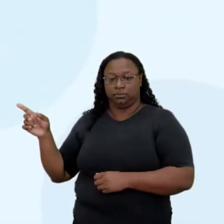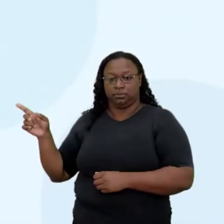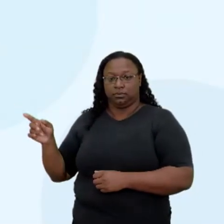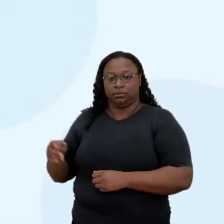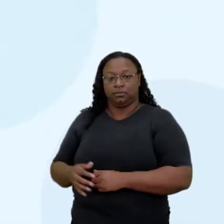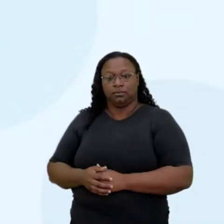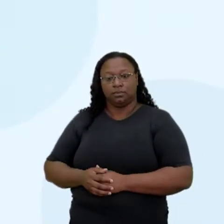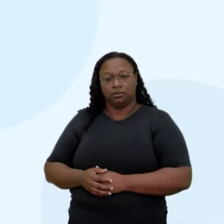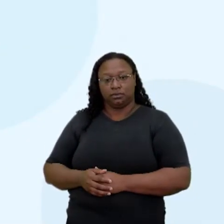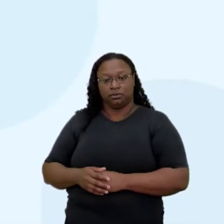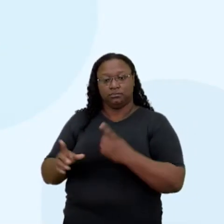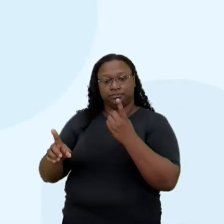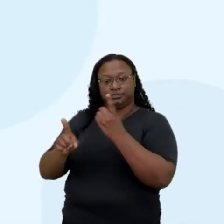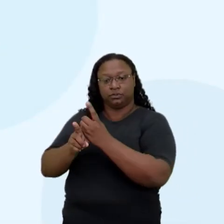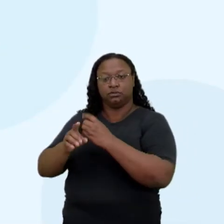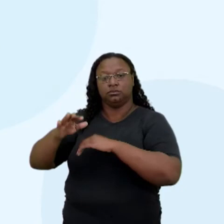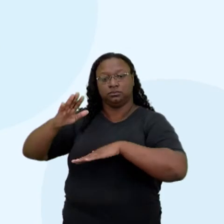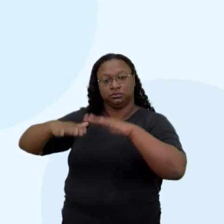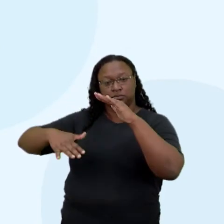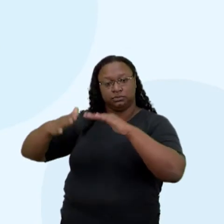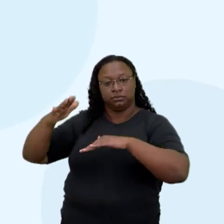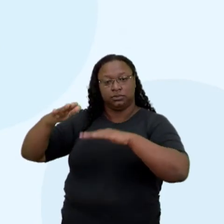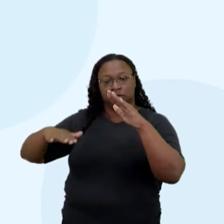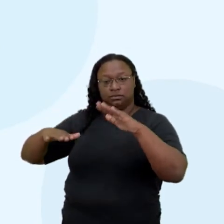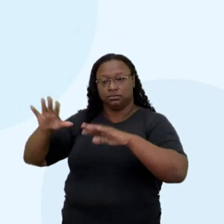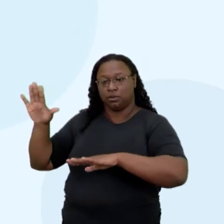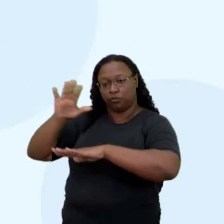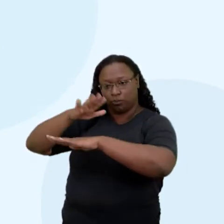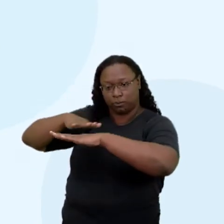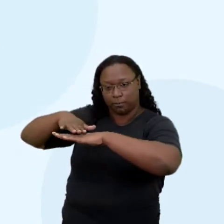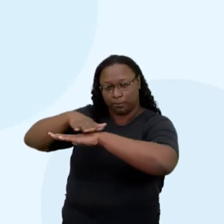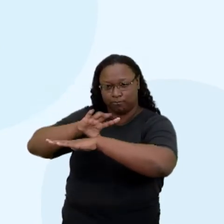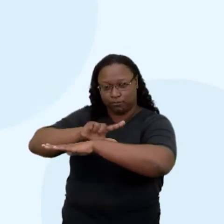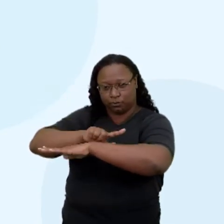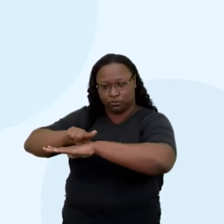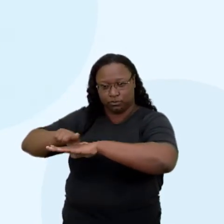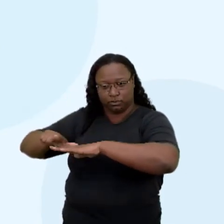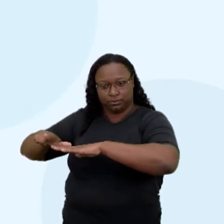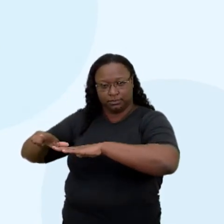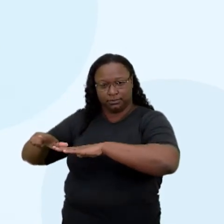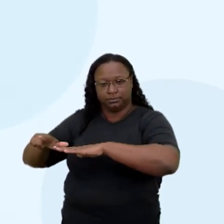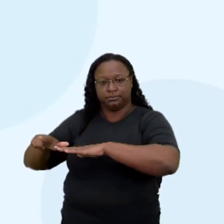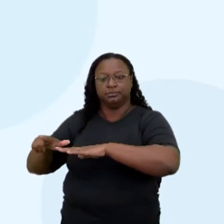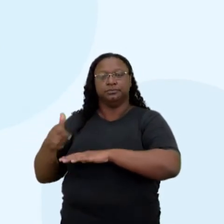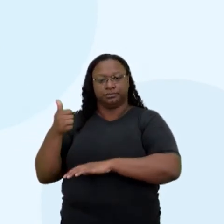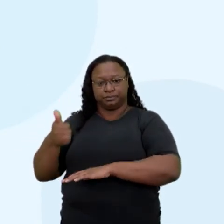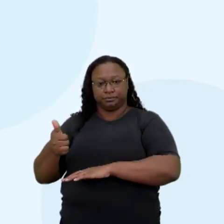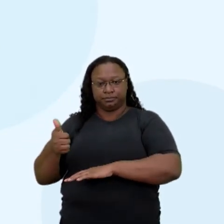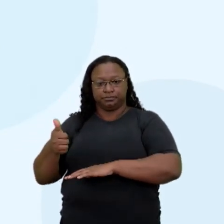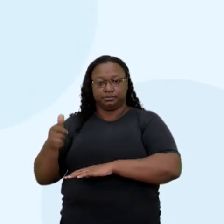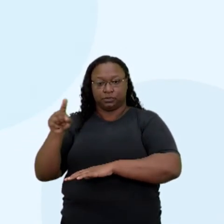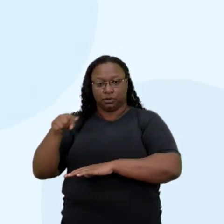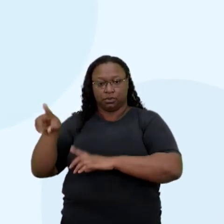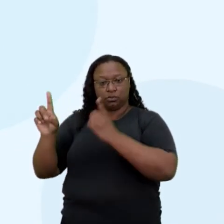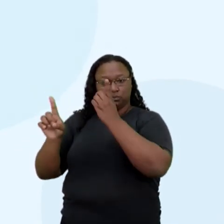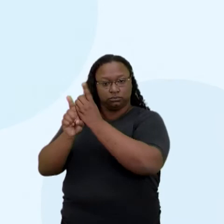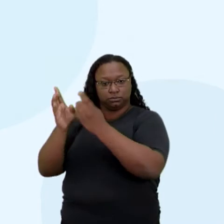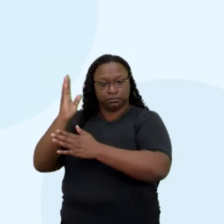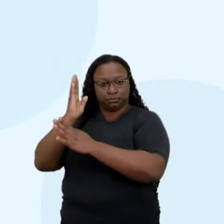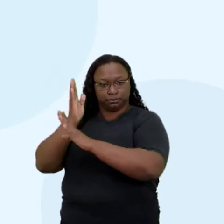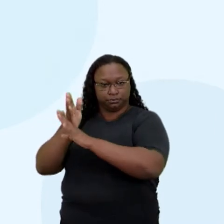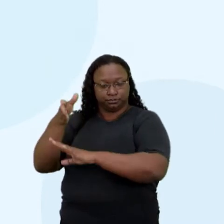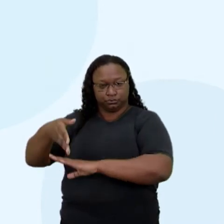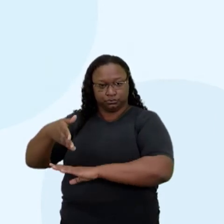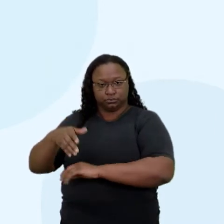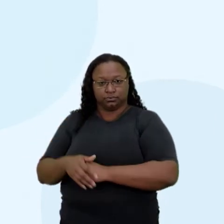cálculos, encontramos a média, deixa eu limpar aqui para vocês, ok? Para ficar mais estético, beleza? Encontramos a média, ok, vamos dar